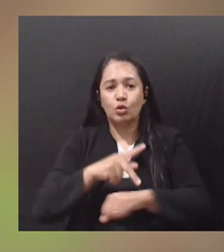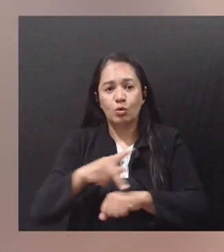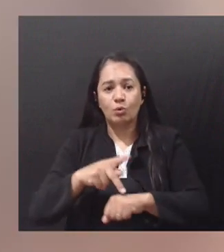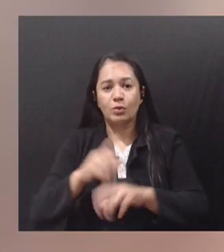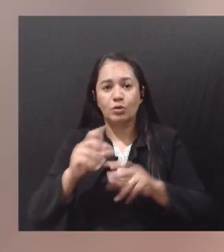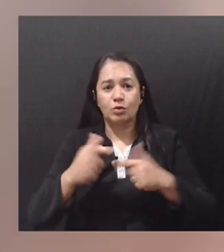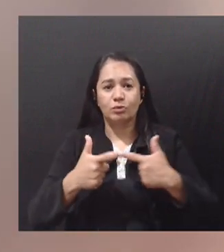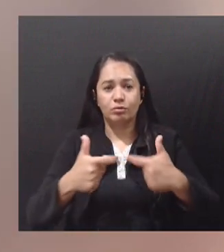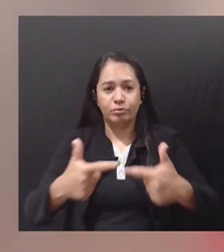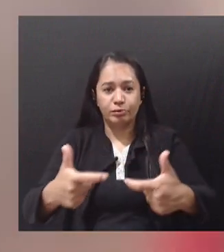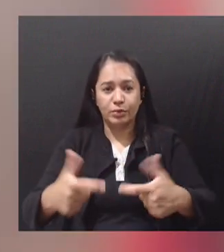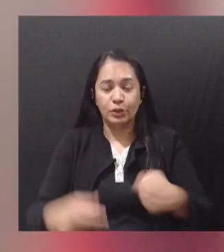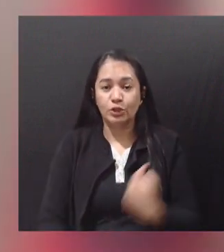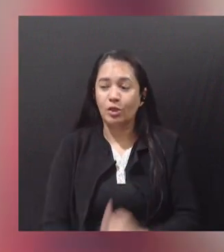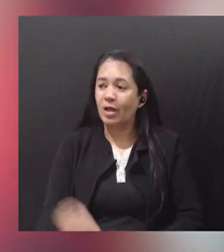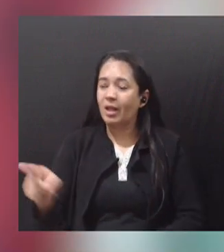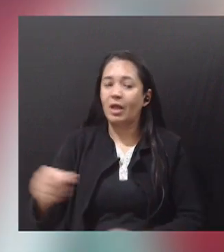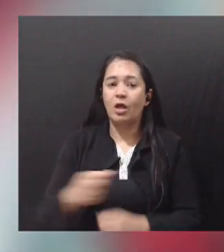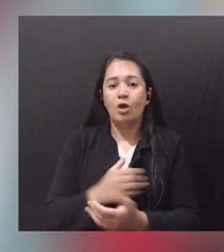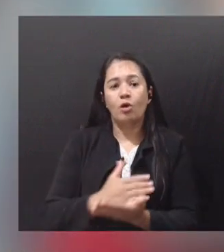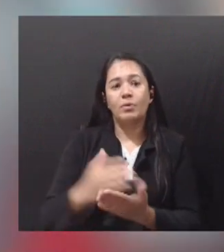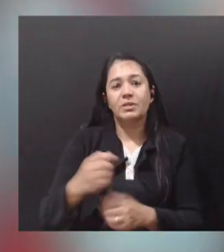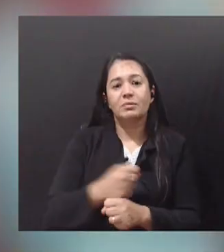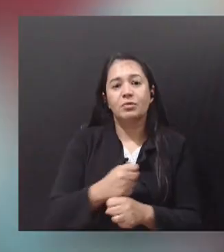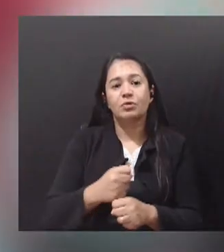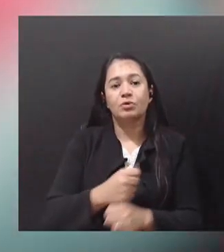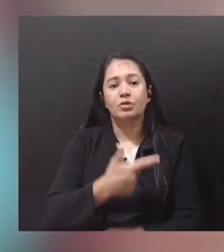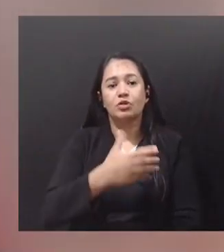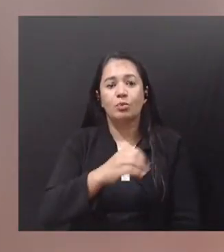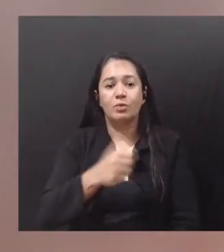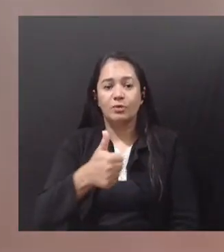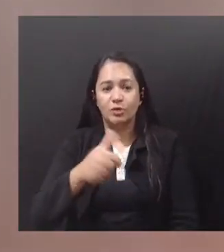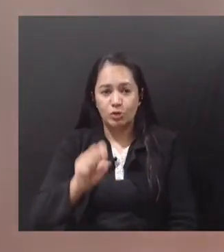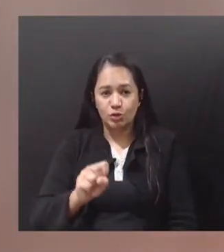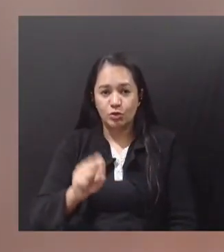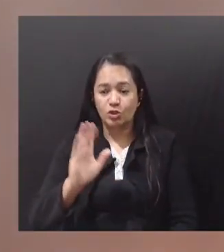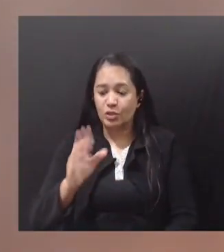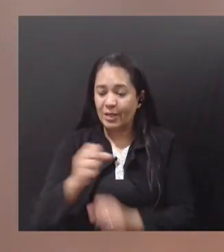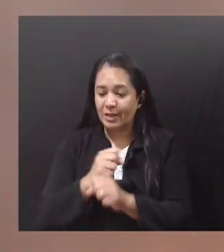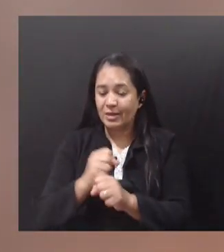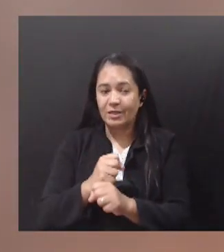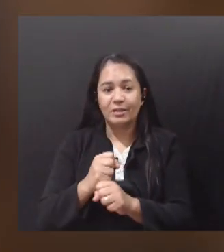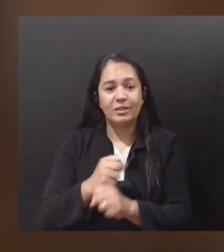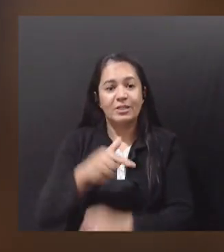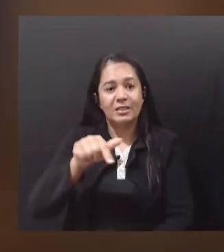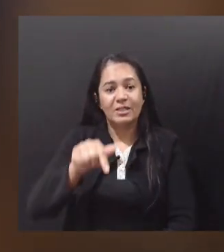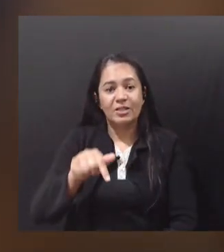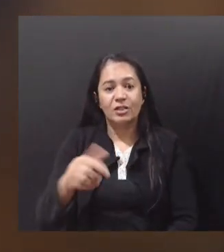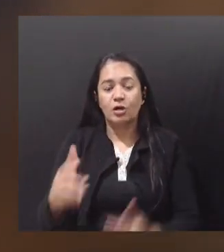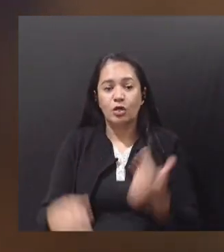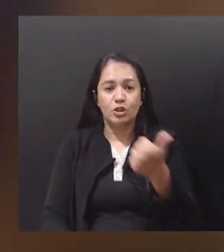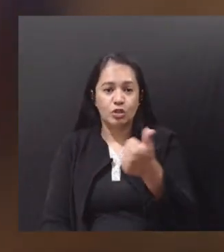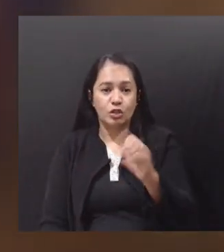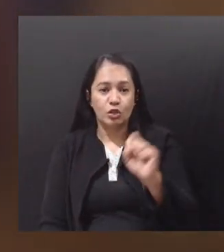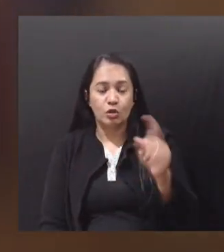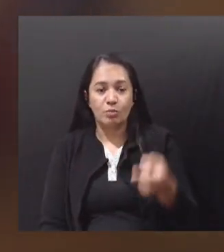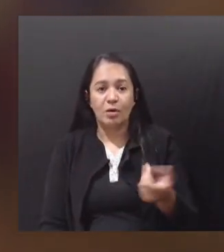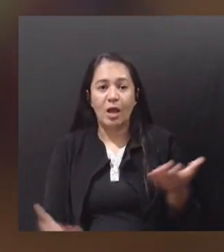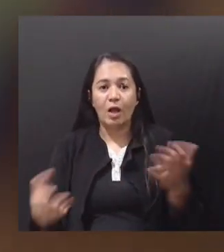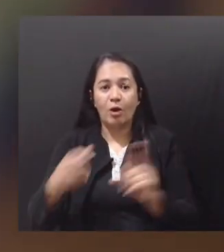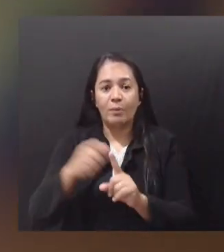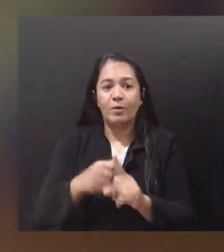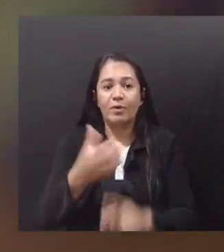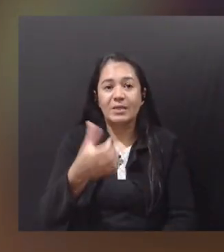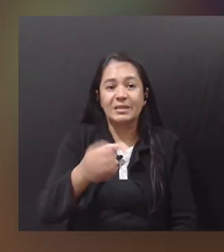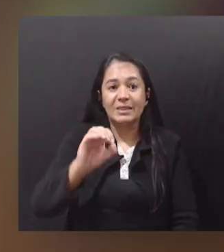nós estamos lá desde 2018, são 7 anos. Esse número que era de 18 mil, esse mês foi para 60 mil